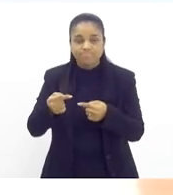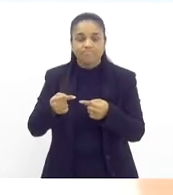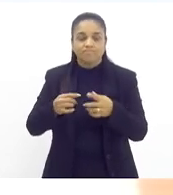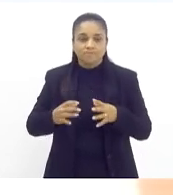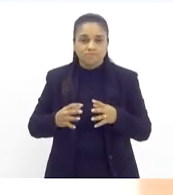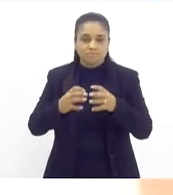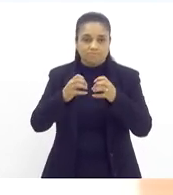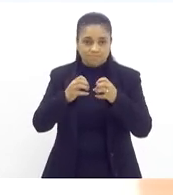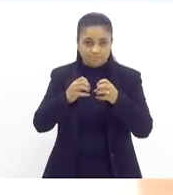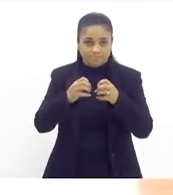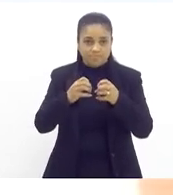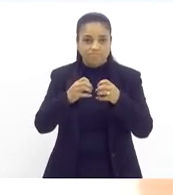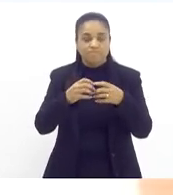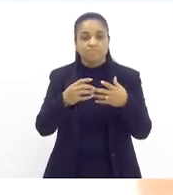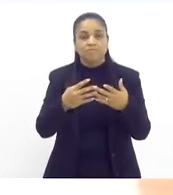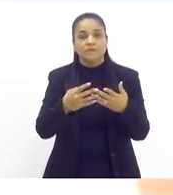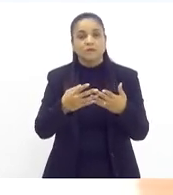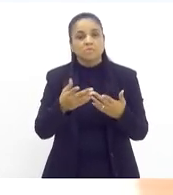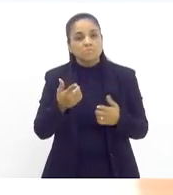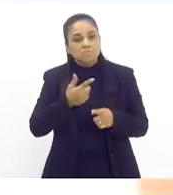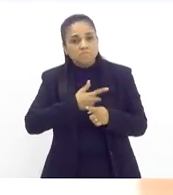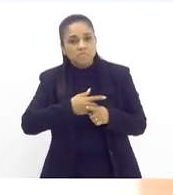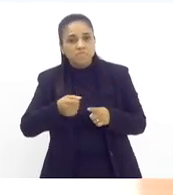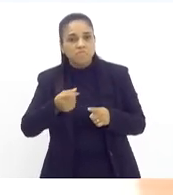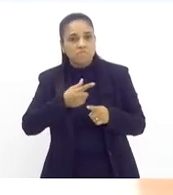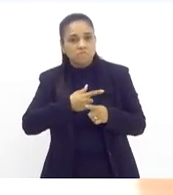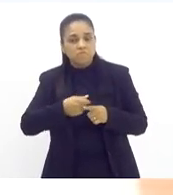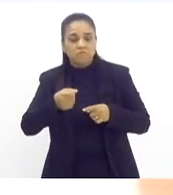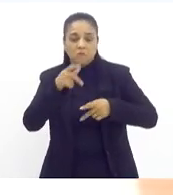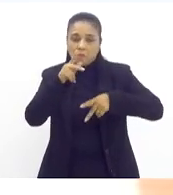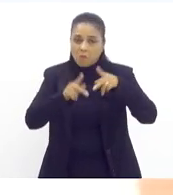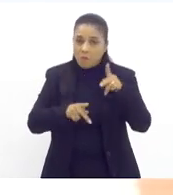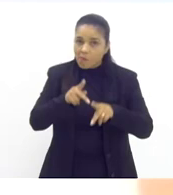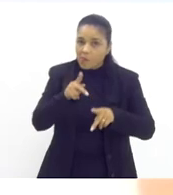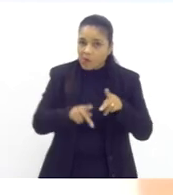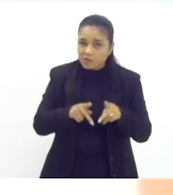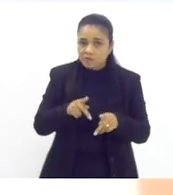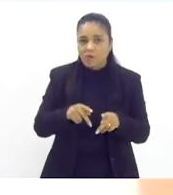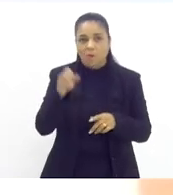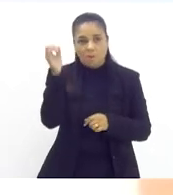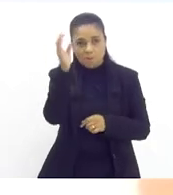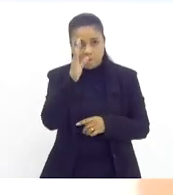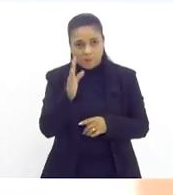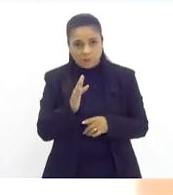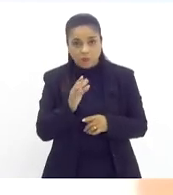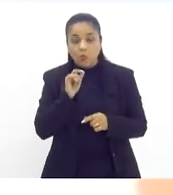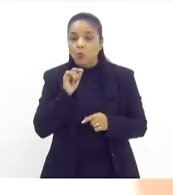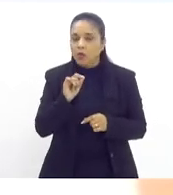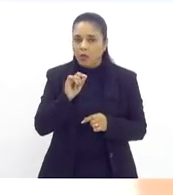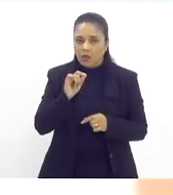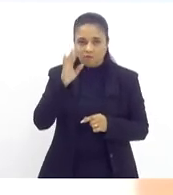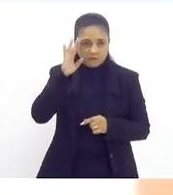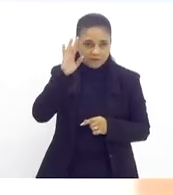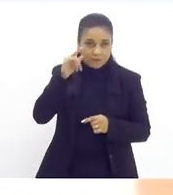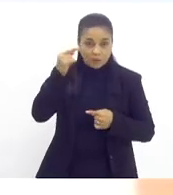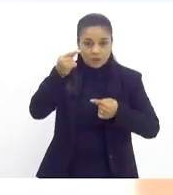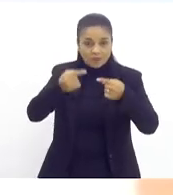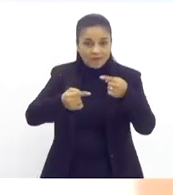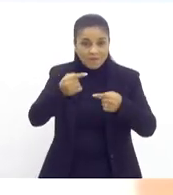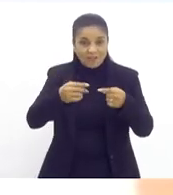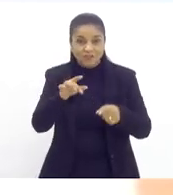promover o máximo de vitória para a população brasileira do que o debate e o debate